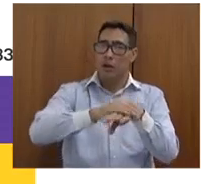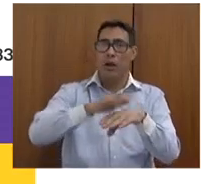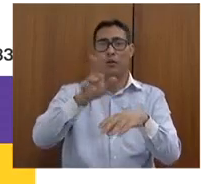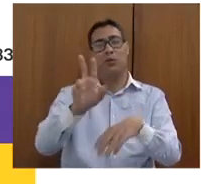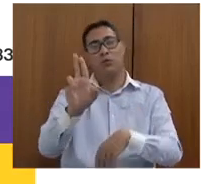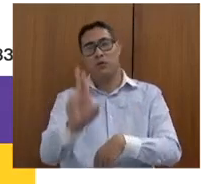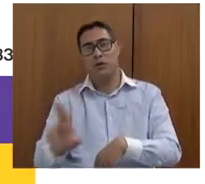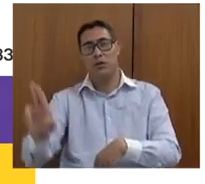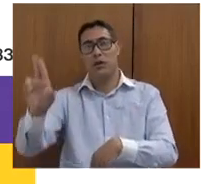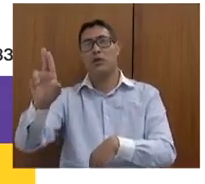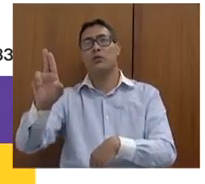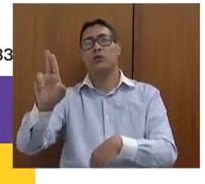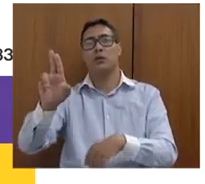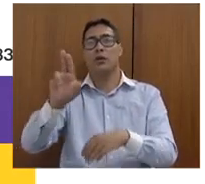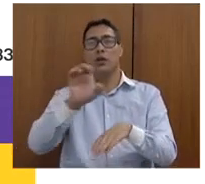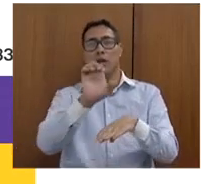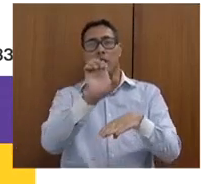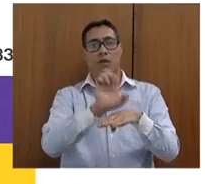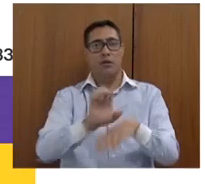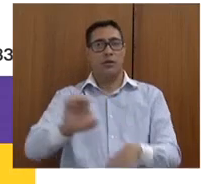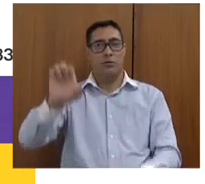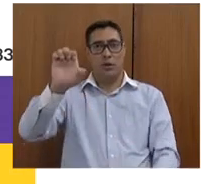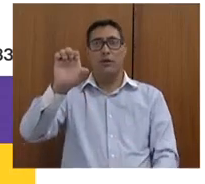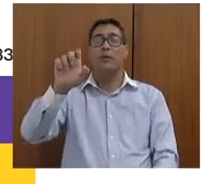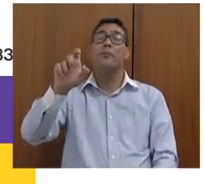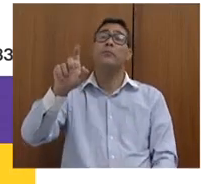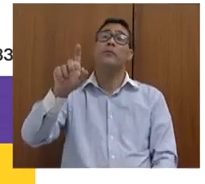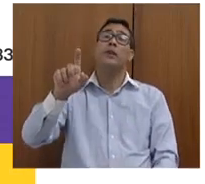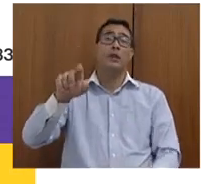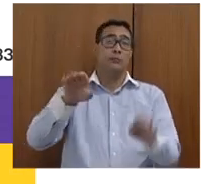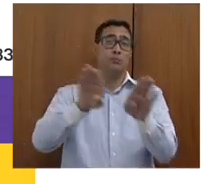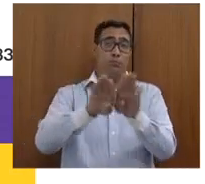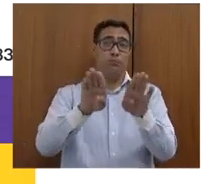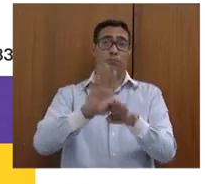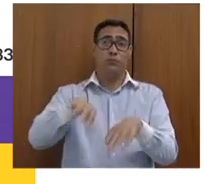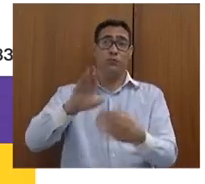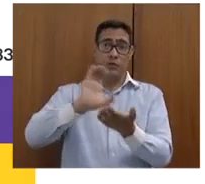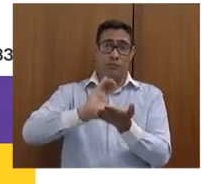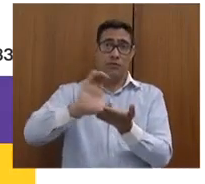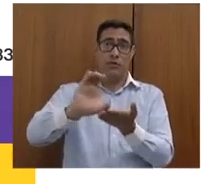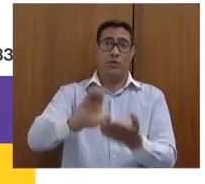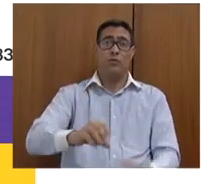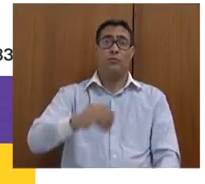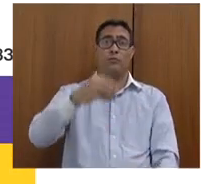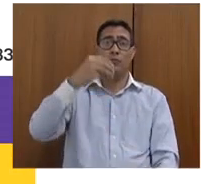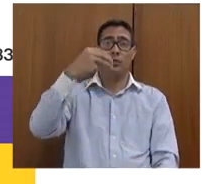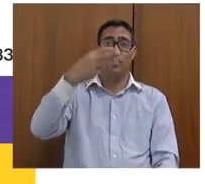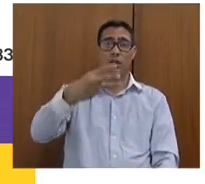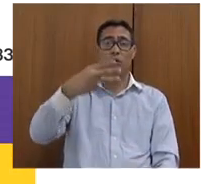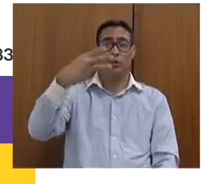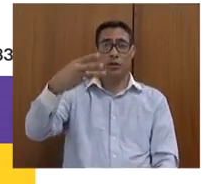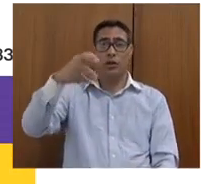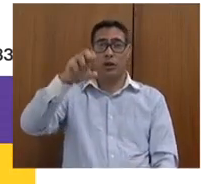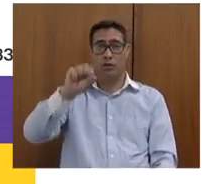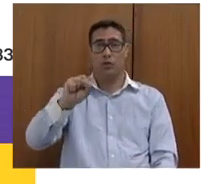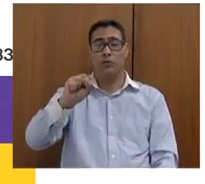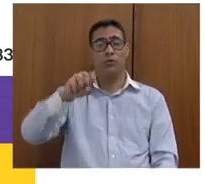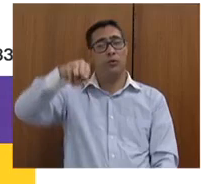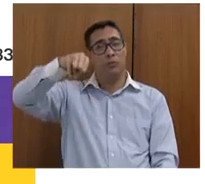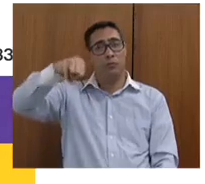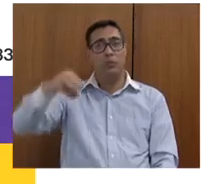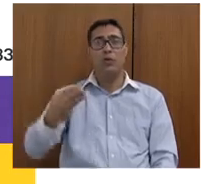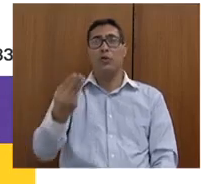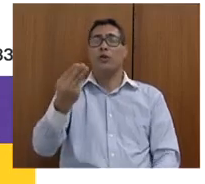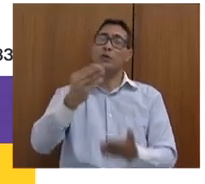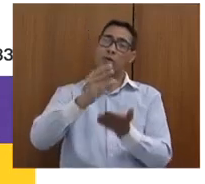este ano ainda né empenhado nós já investimos 338 milhões nas nossas universidades